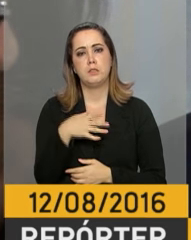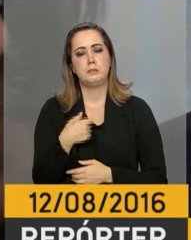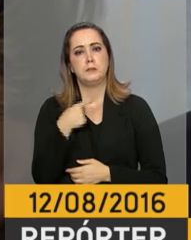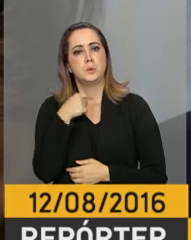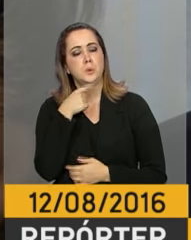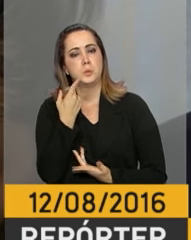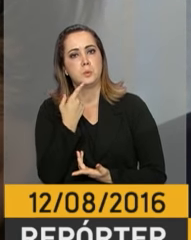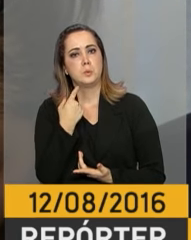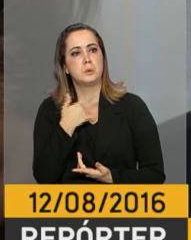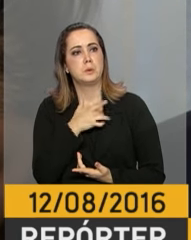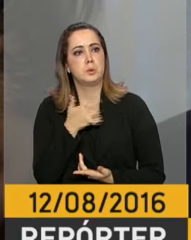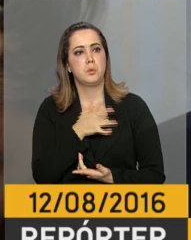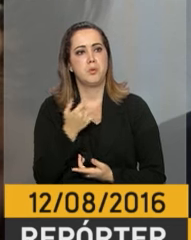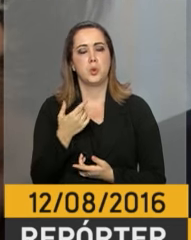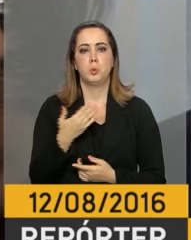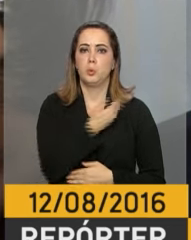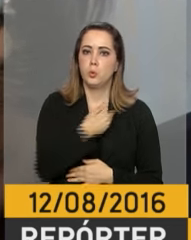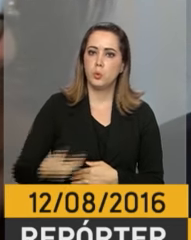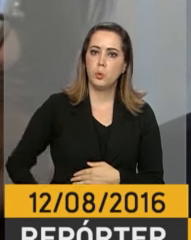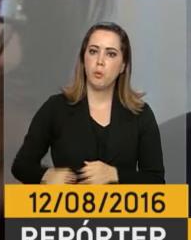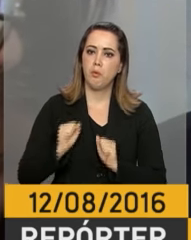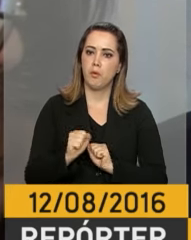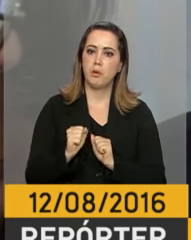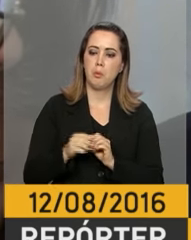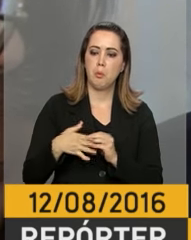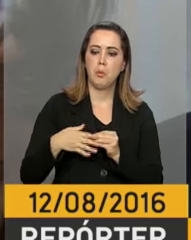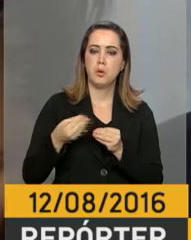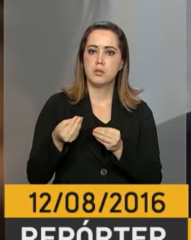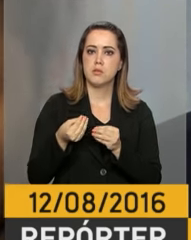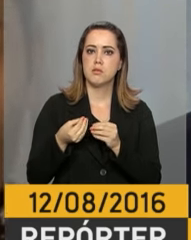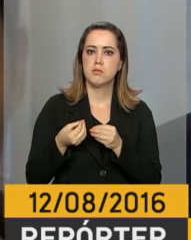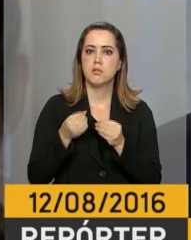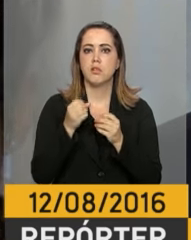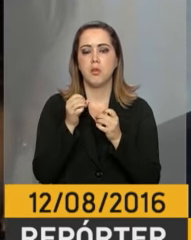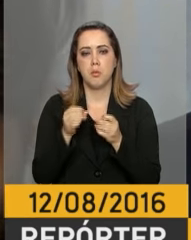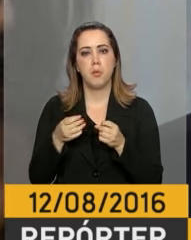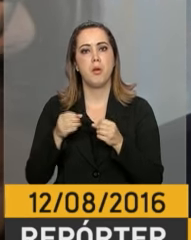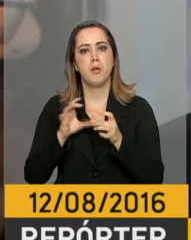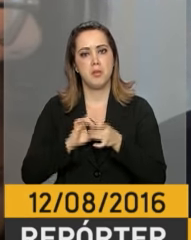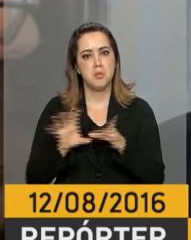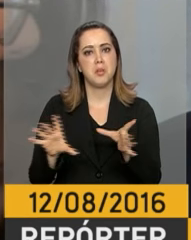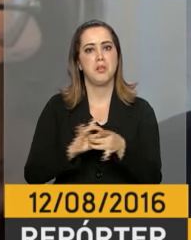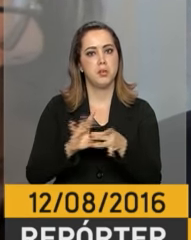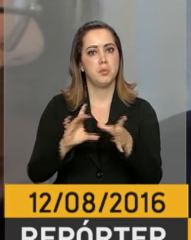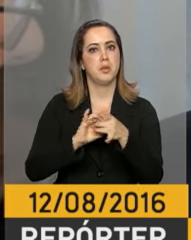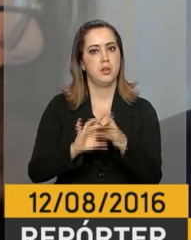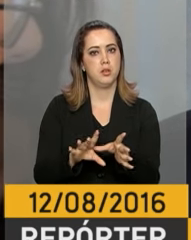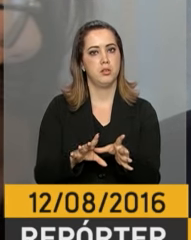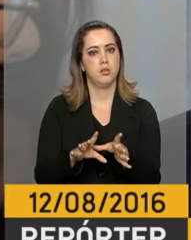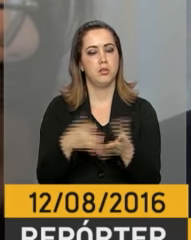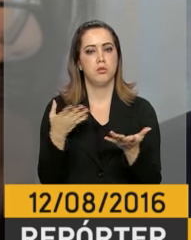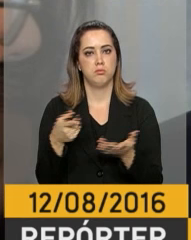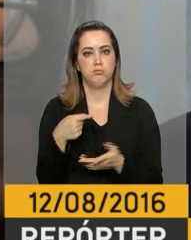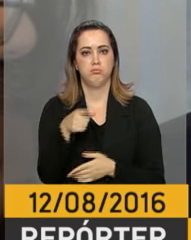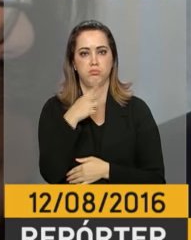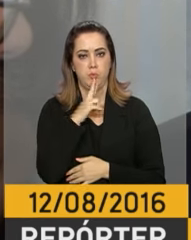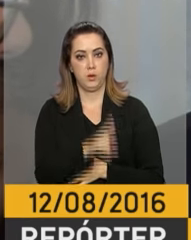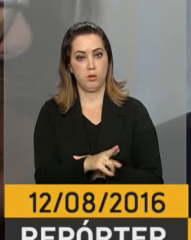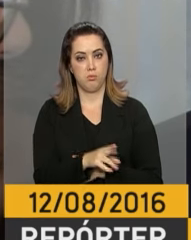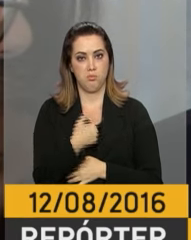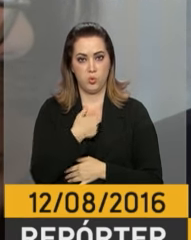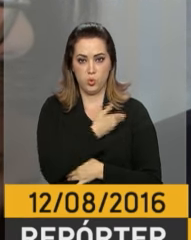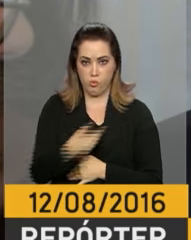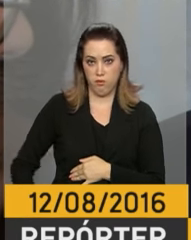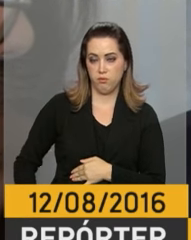a isso, prejudica? Não, o governo está cedendo em absolutamente nada nesse aspecto, não há nenhuma cessão. O governo